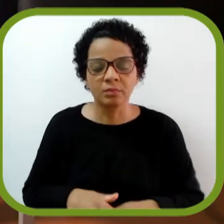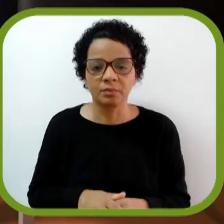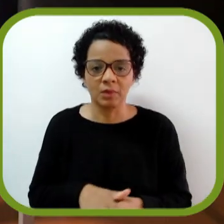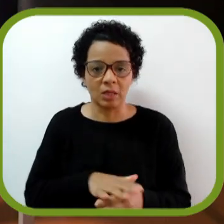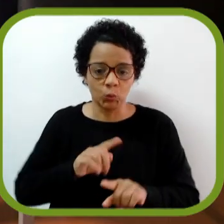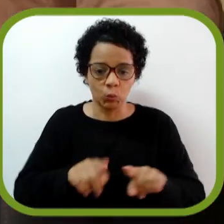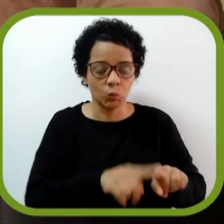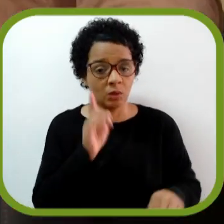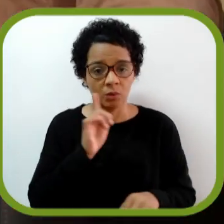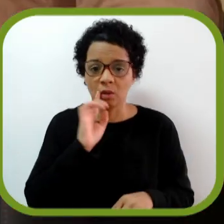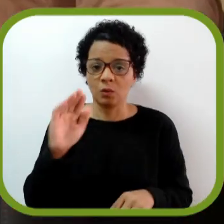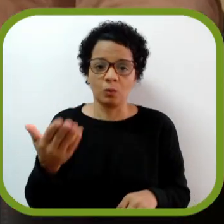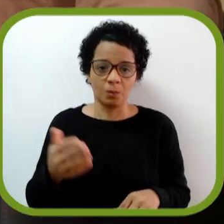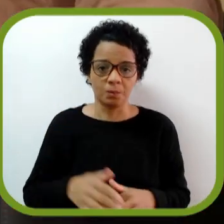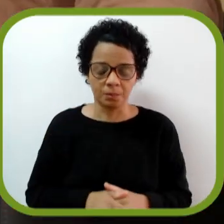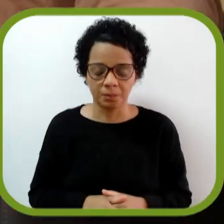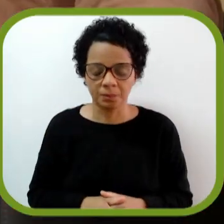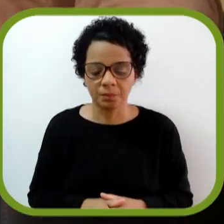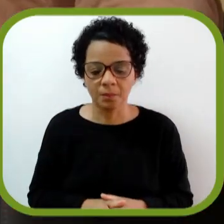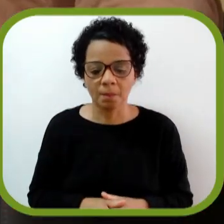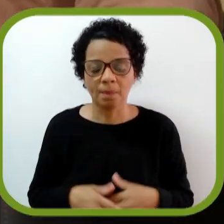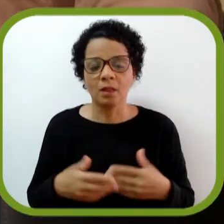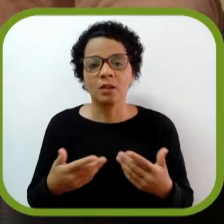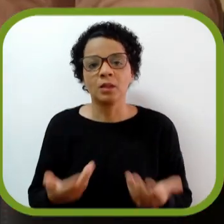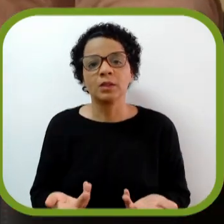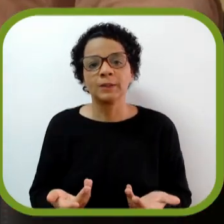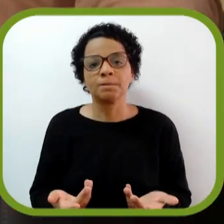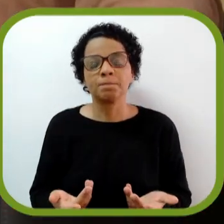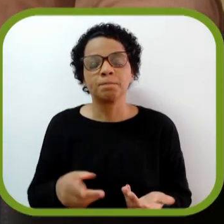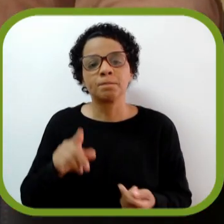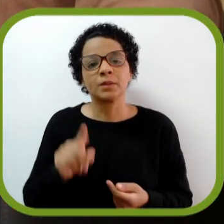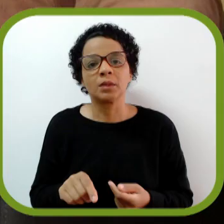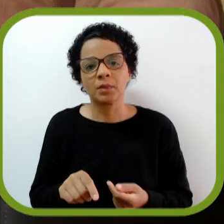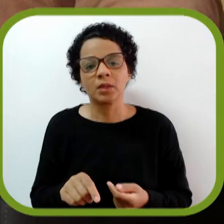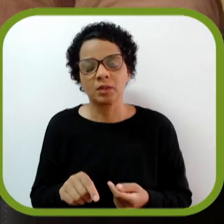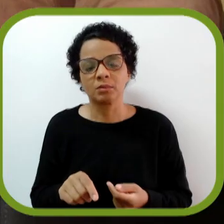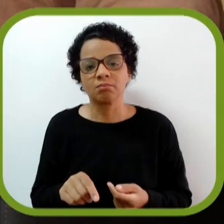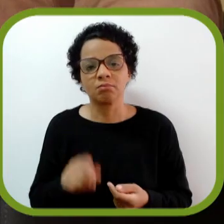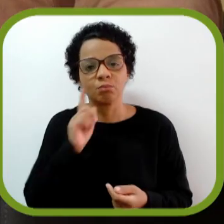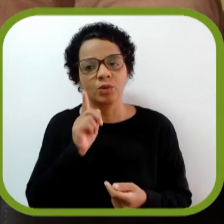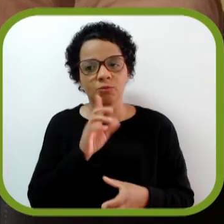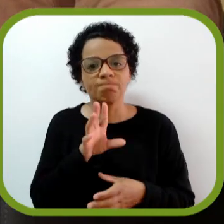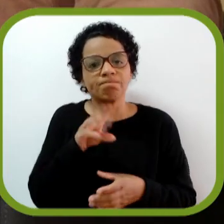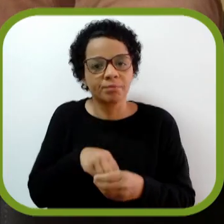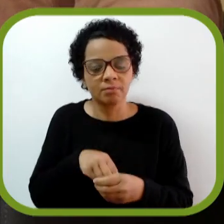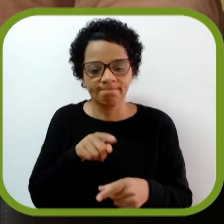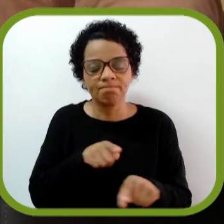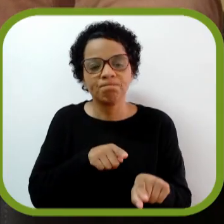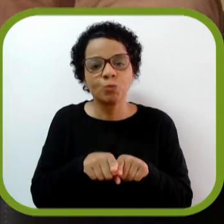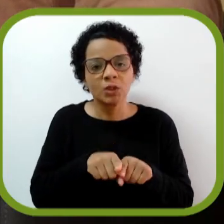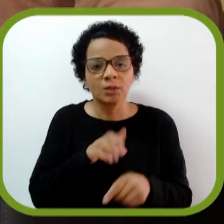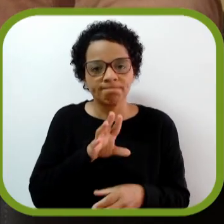investigação das diferentes áreas, que é muito importante e que, portanto, o IDL, evidentemente, tem que incorporar e que tem